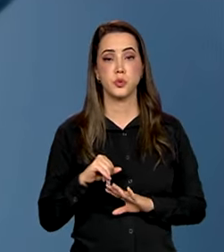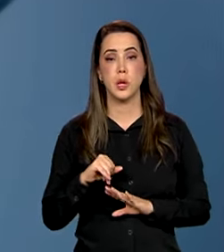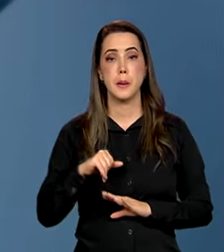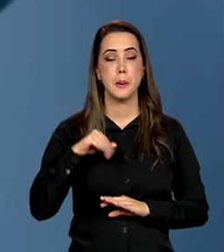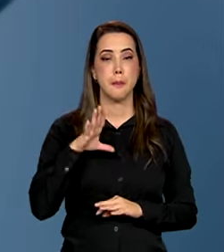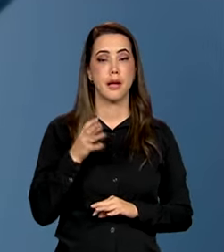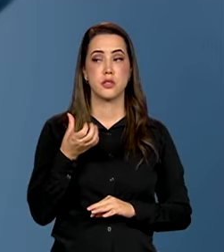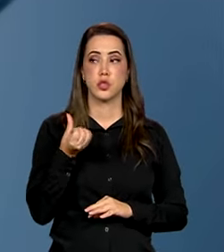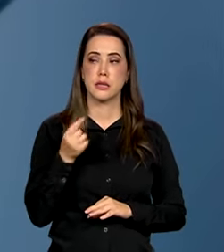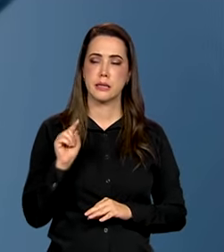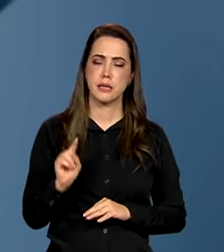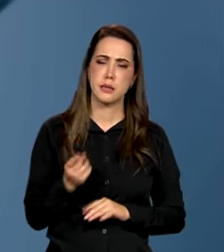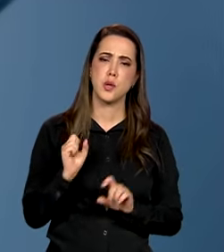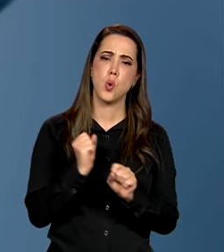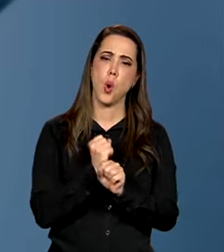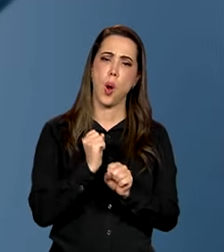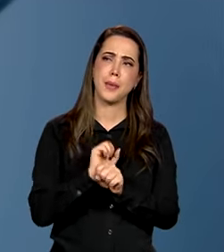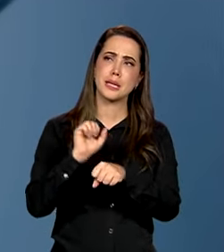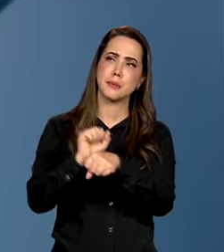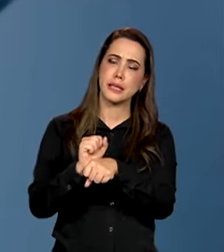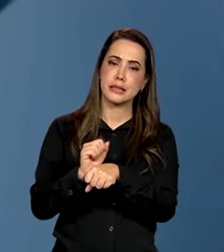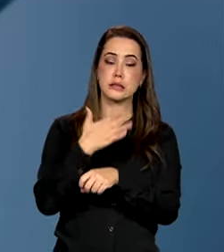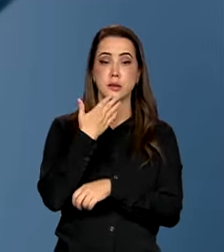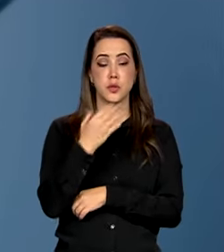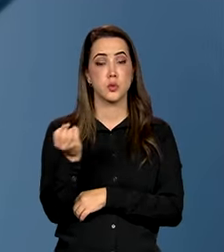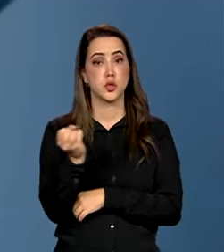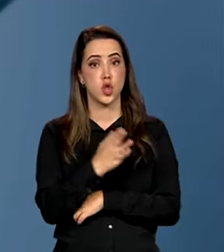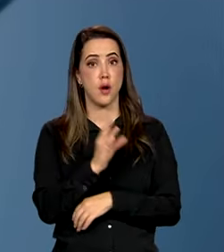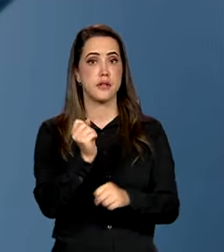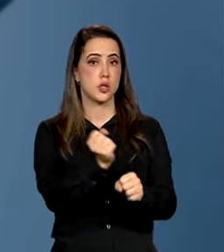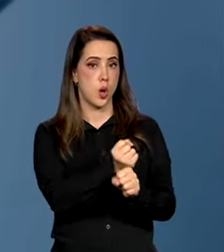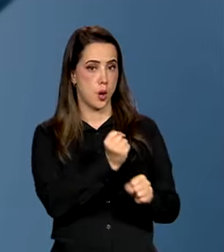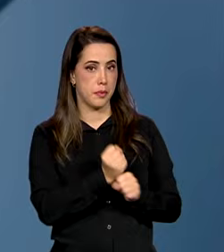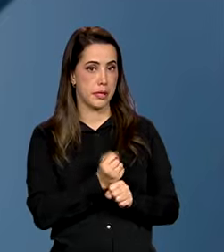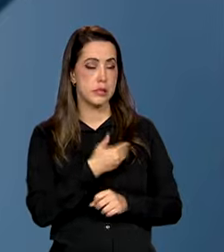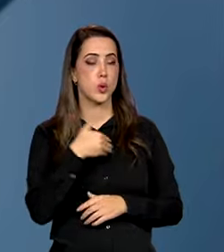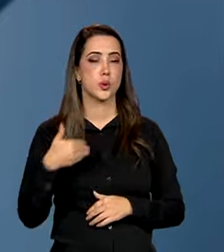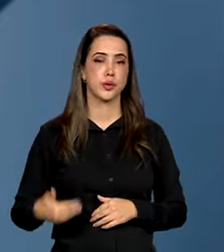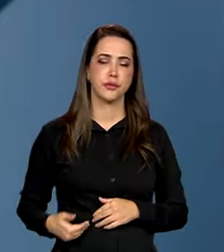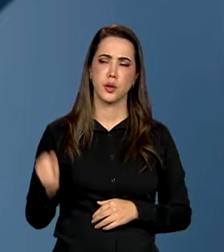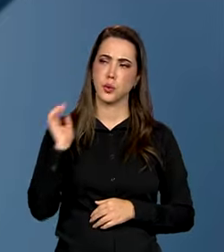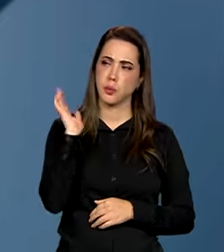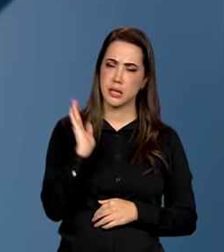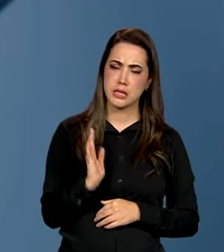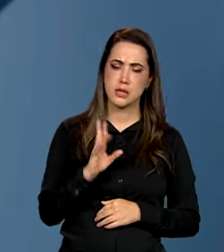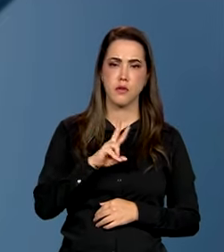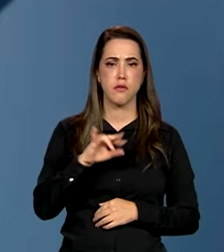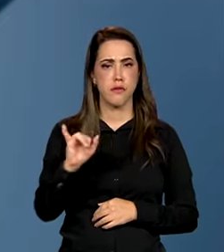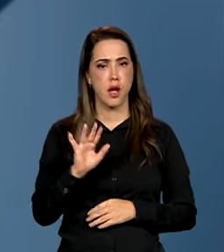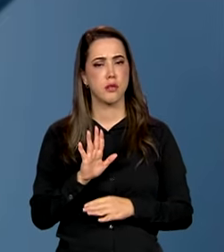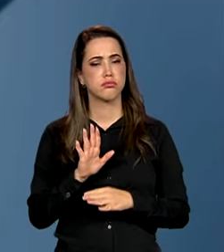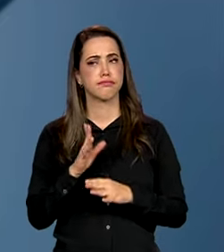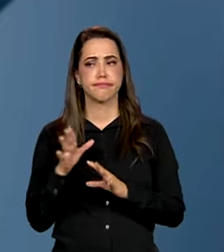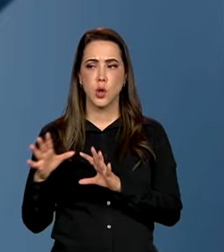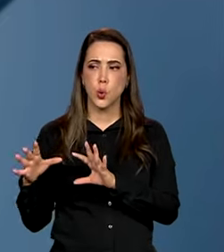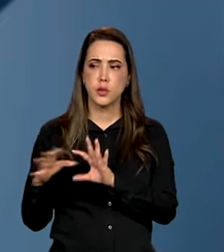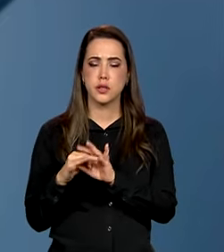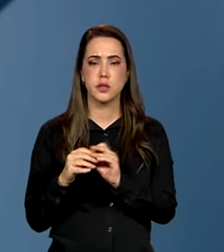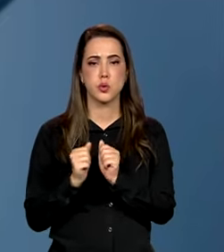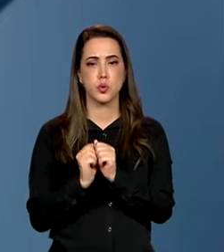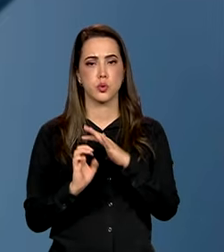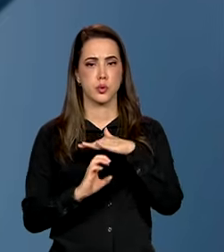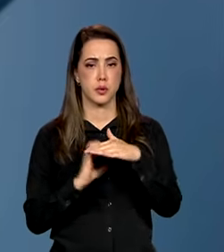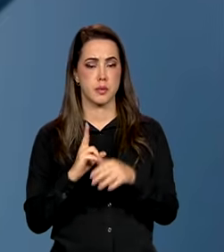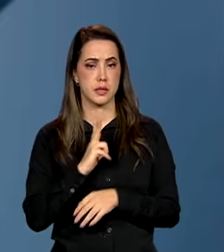paralisadas e demandas por novos investimentos o governo brasileiro vai priorizar parcerias com a iniciativa